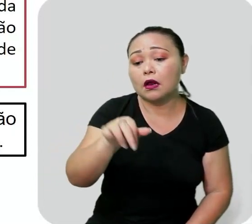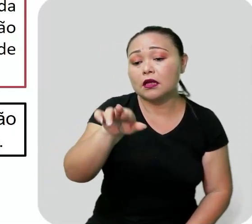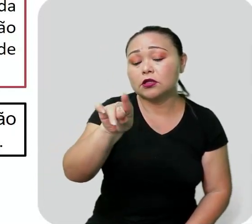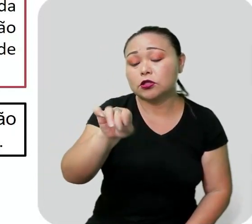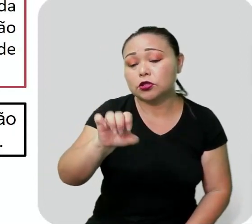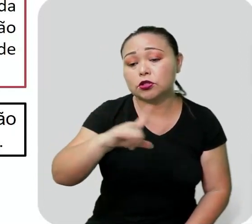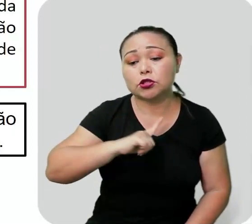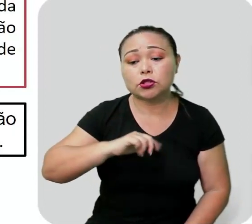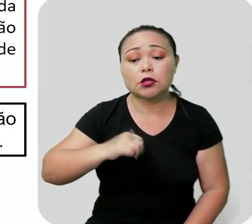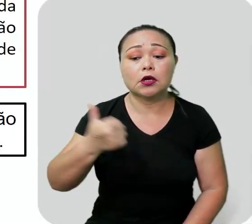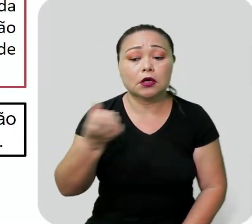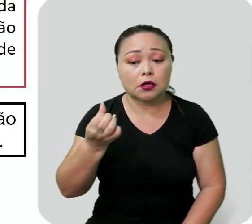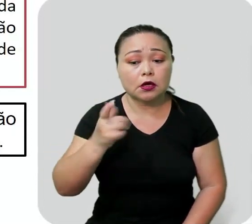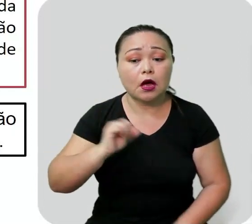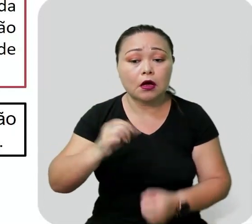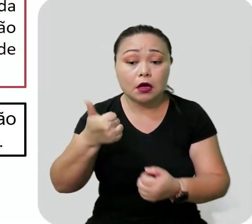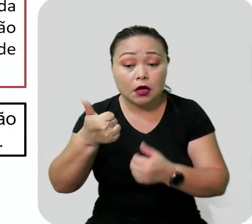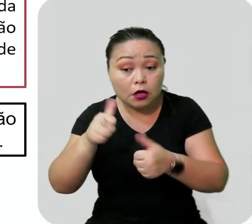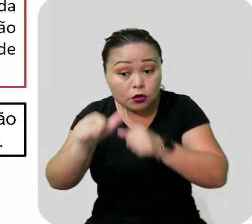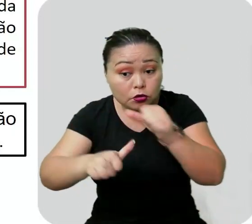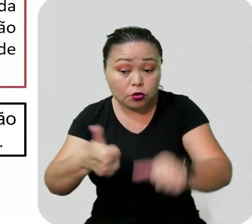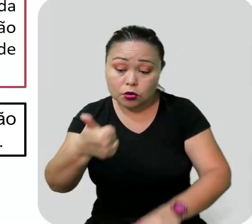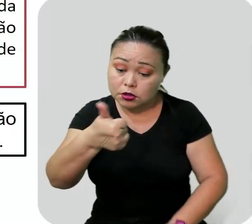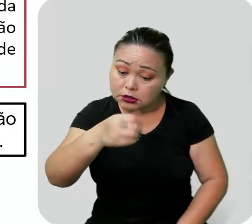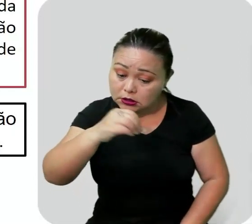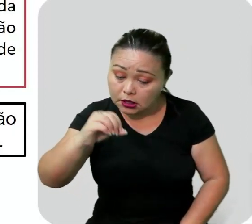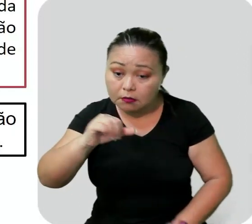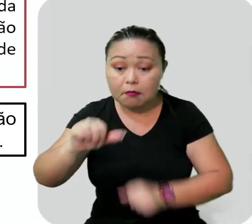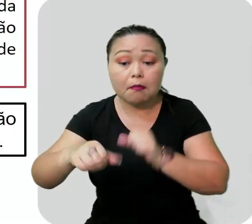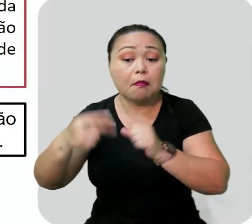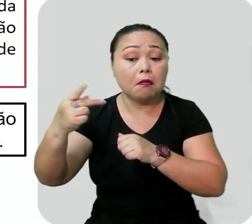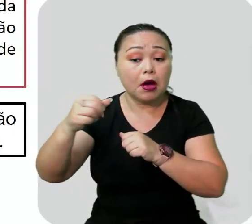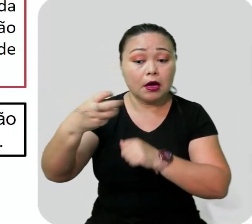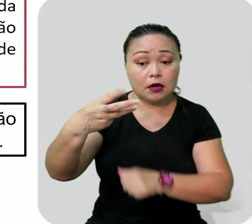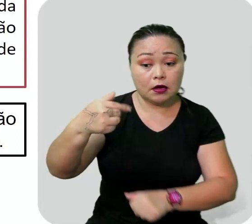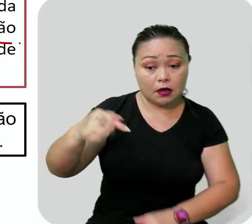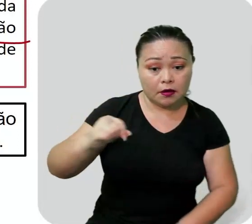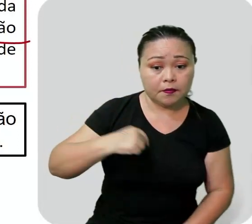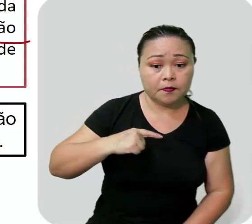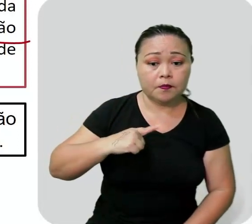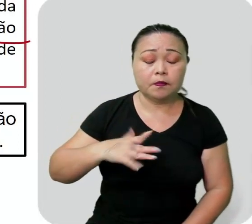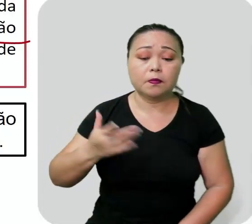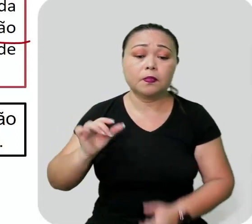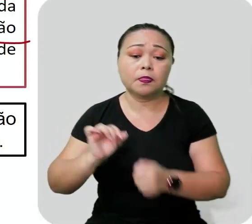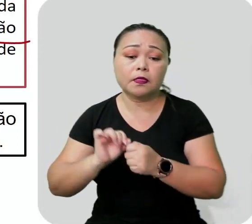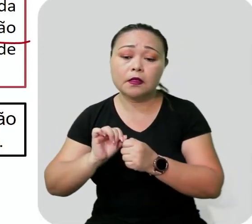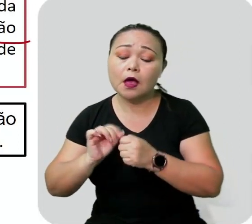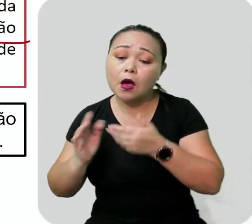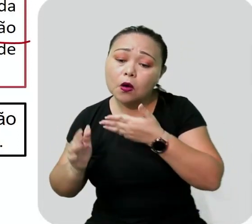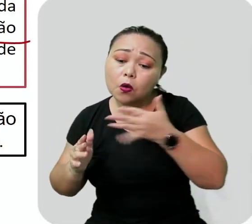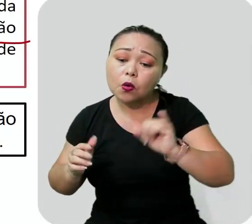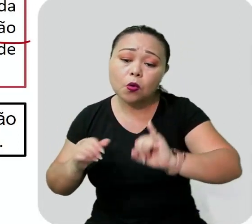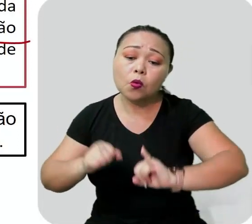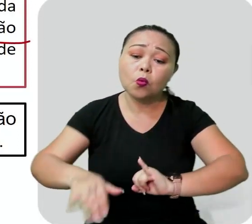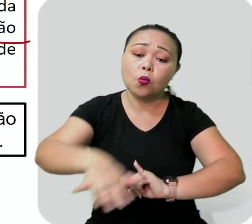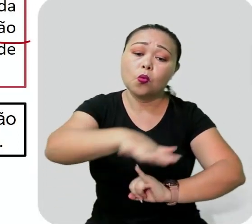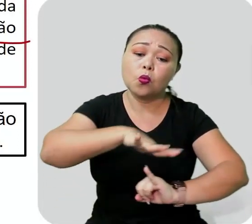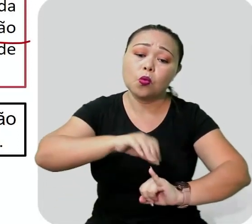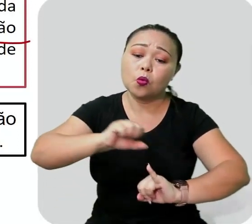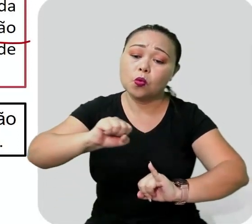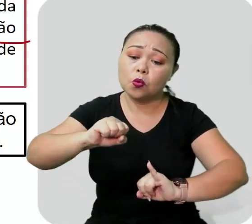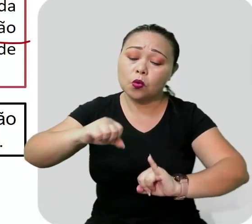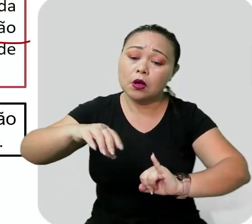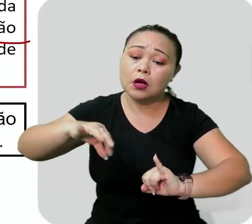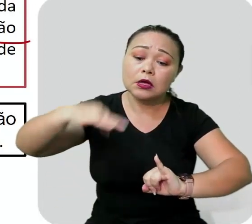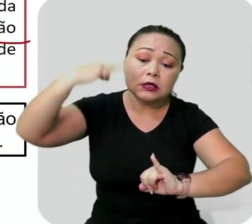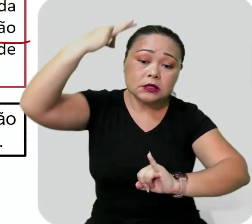100 para 370 léguas, tá certo? A oeste da ilha de Santo Antão, no arquipélago de